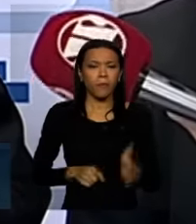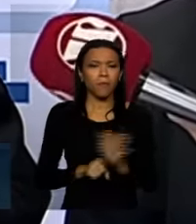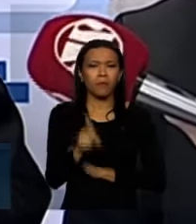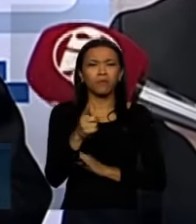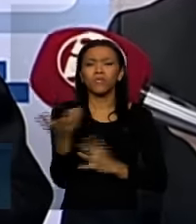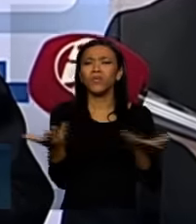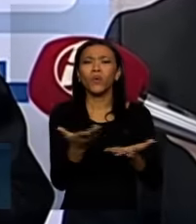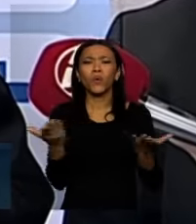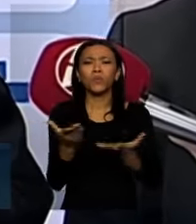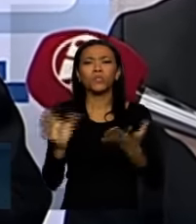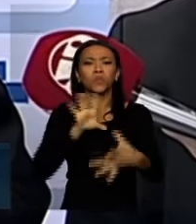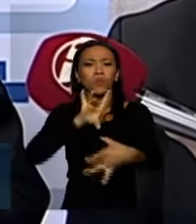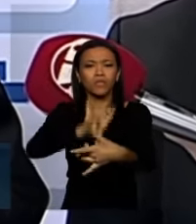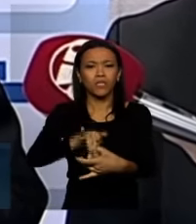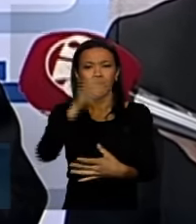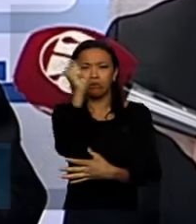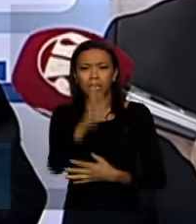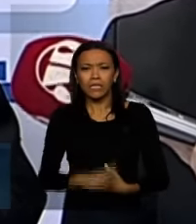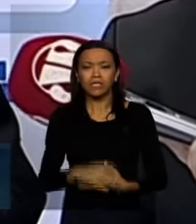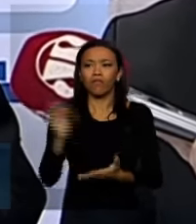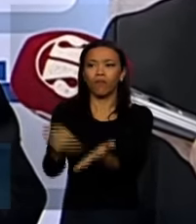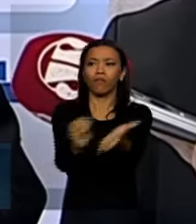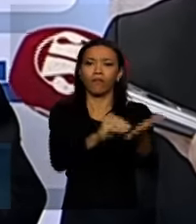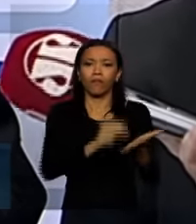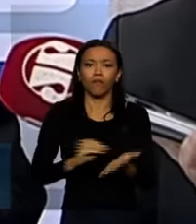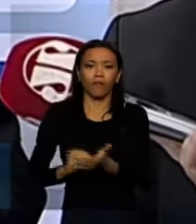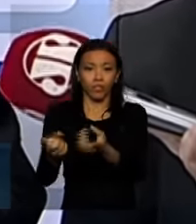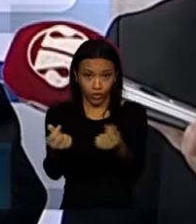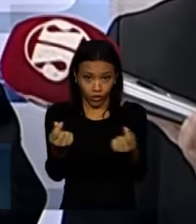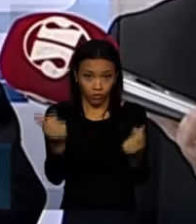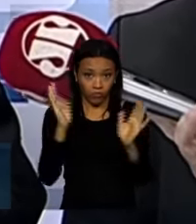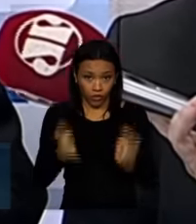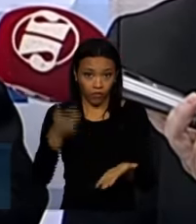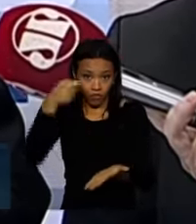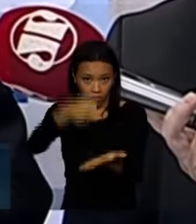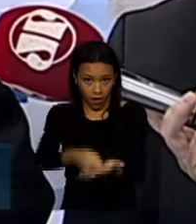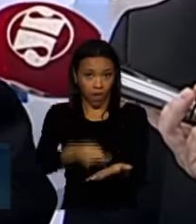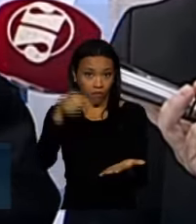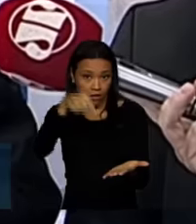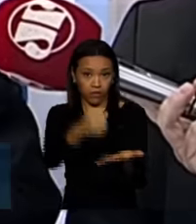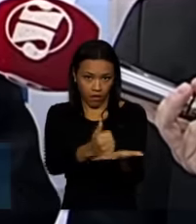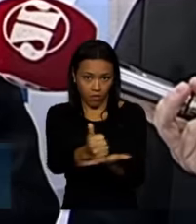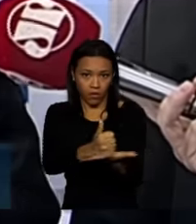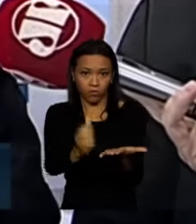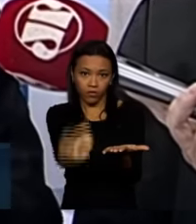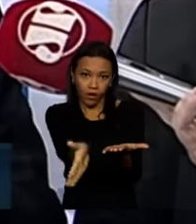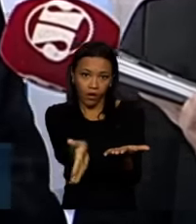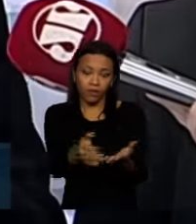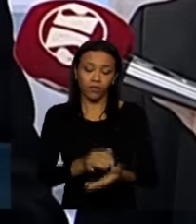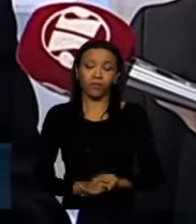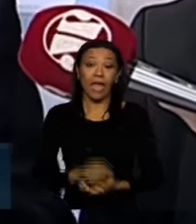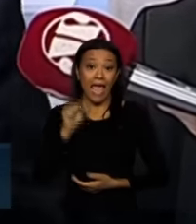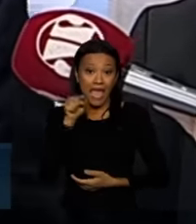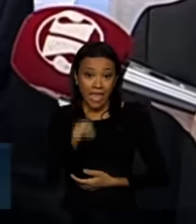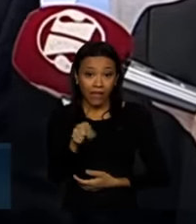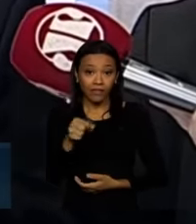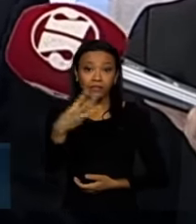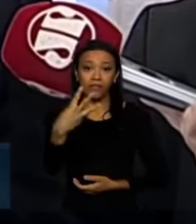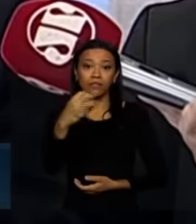dificuldade orçamentária não corre o risco de faltar dinheiro já foi pago esse esse medicamento esses